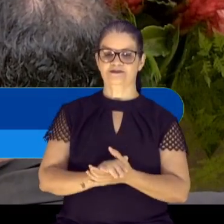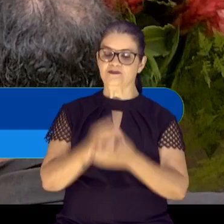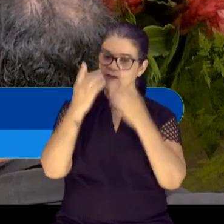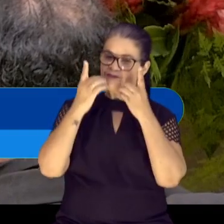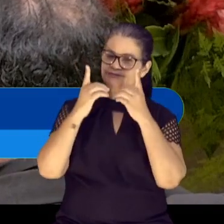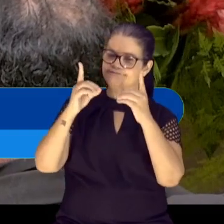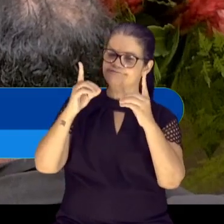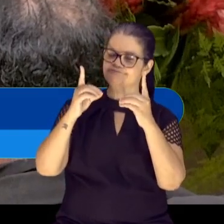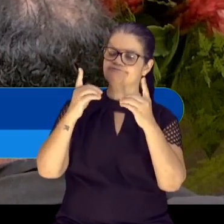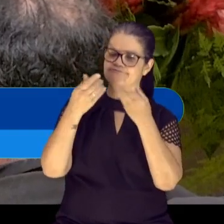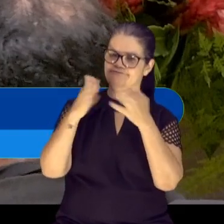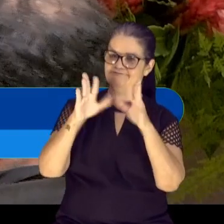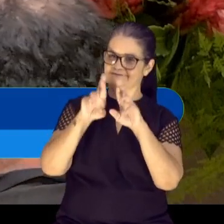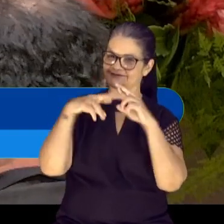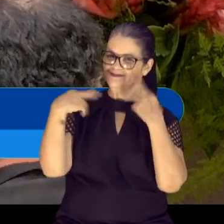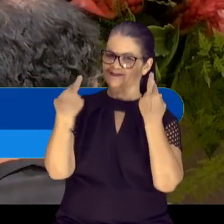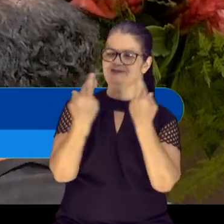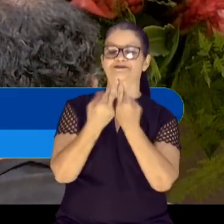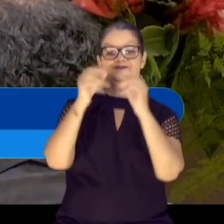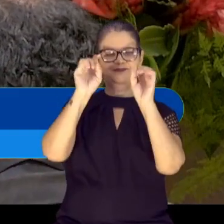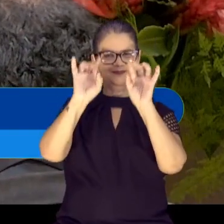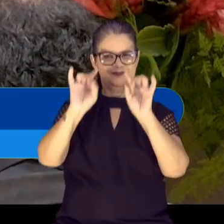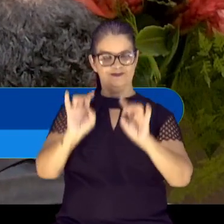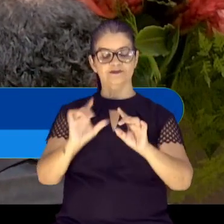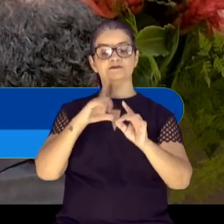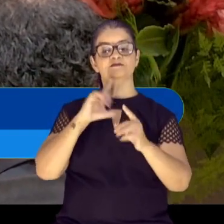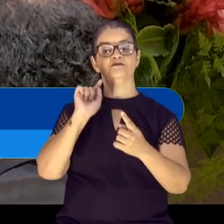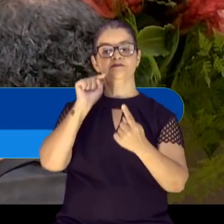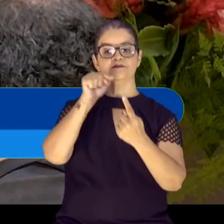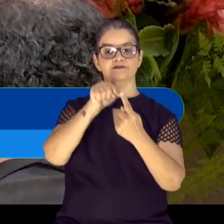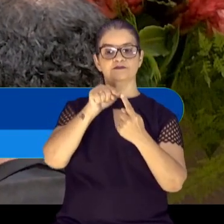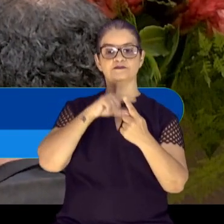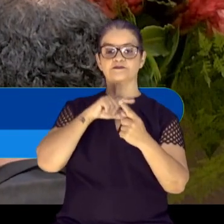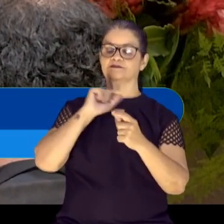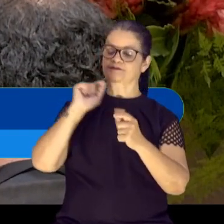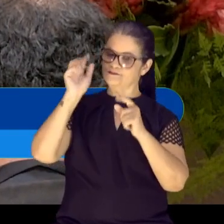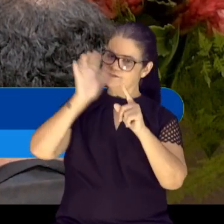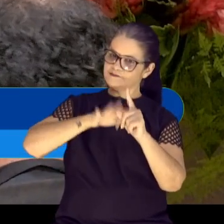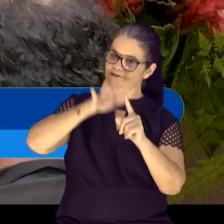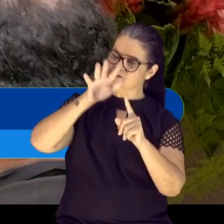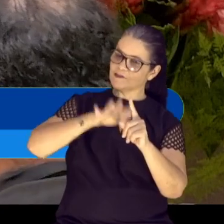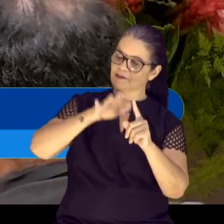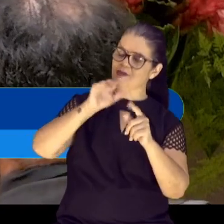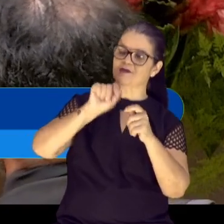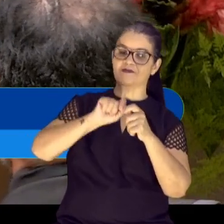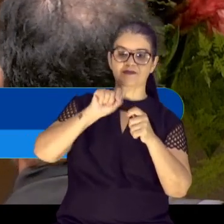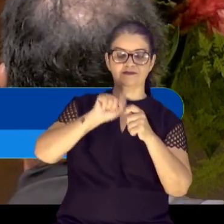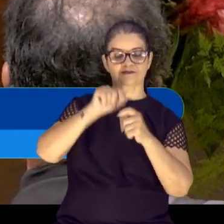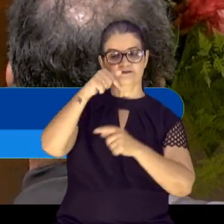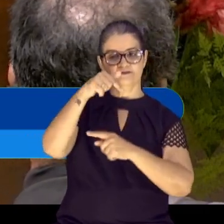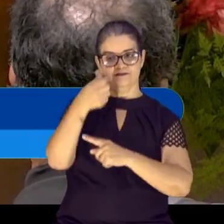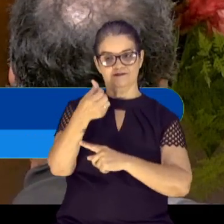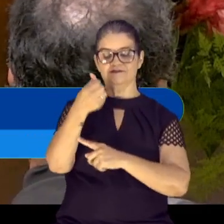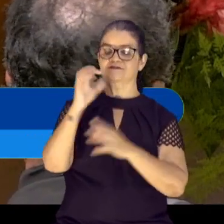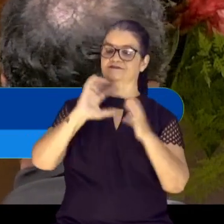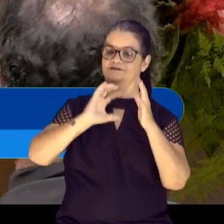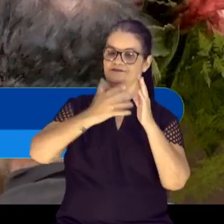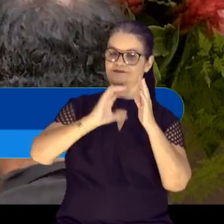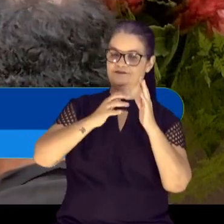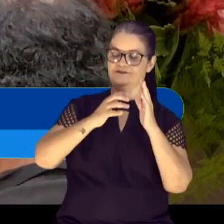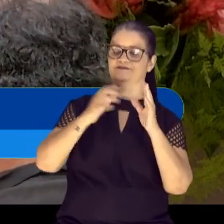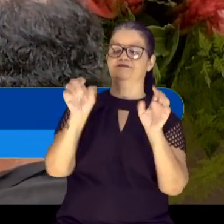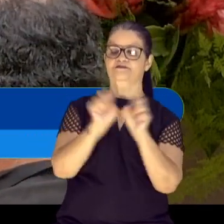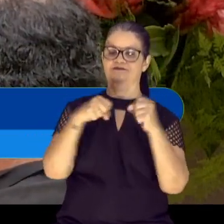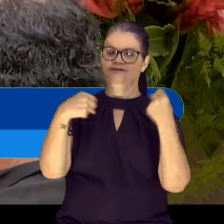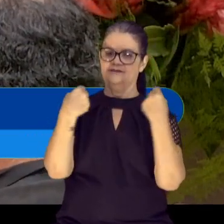Declaro aberta a reunião solene, que tem como finalidade prestar homenagem aos 76 anos do Partido Socialista